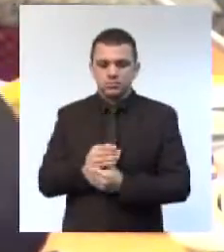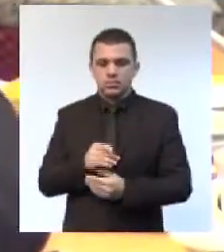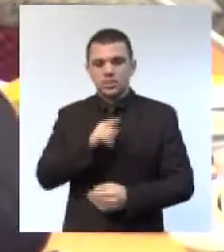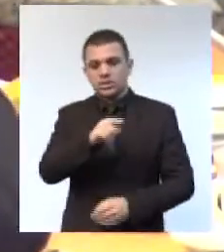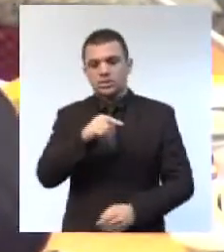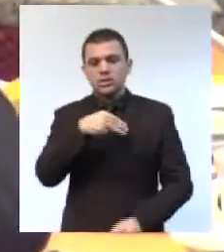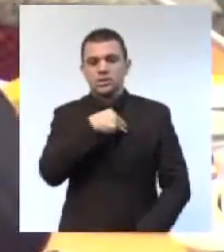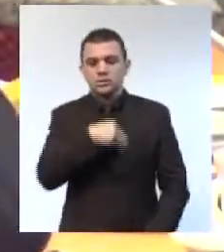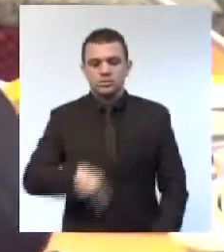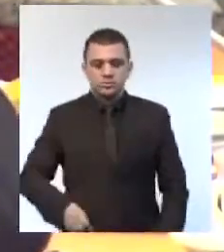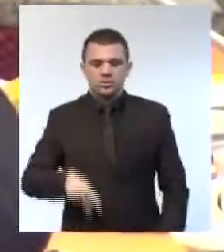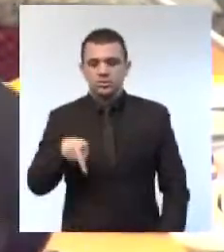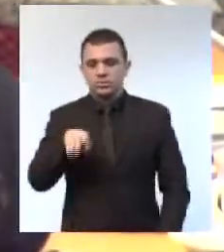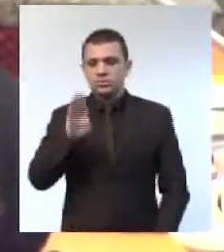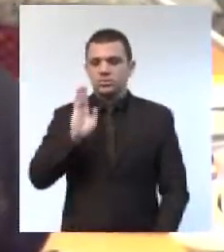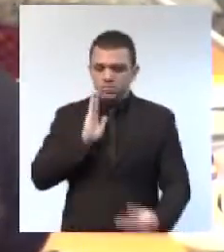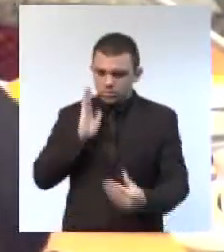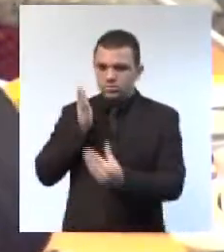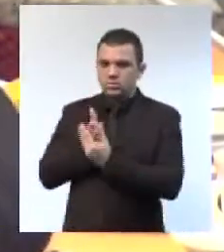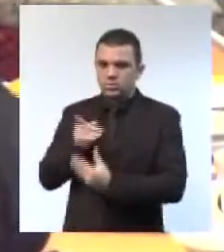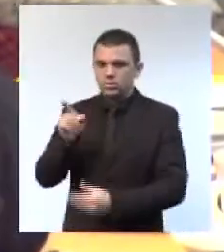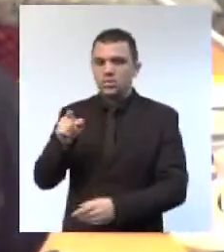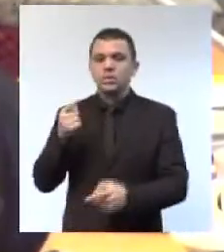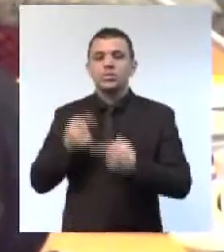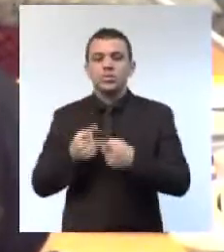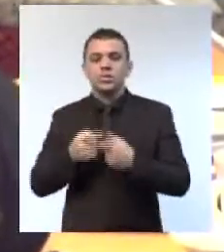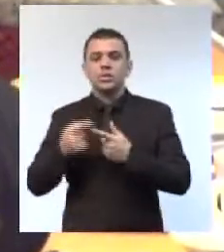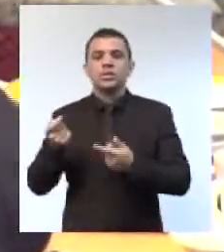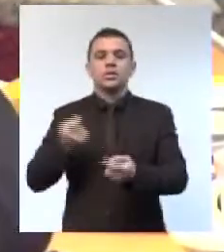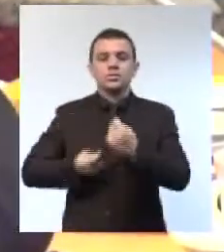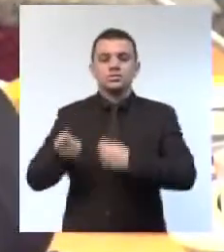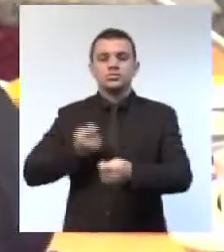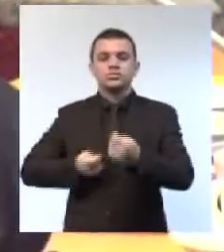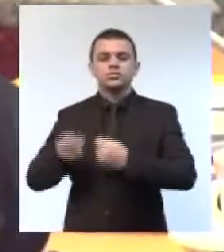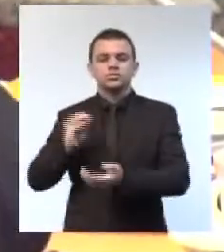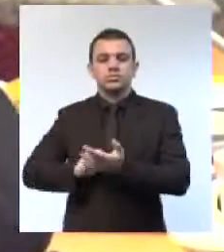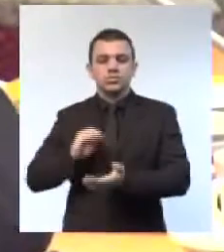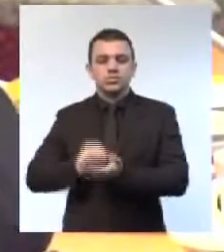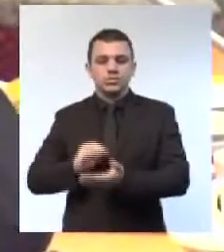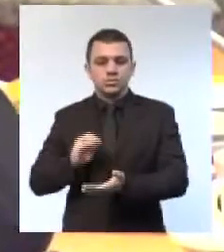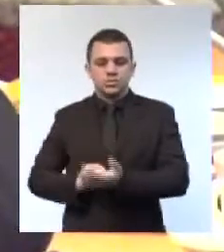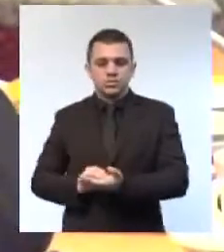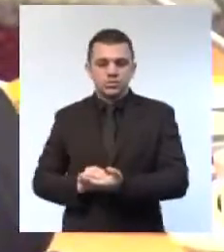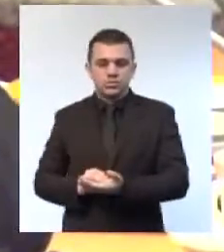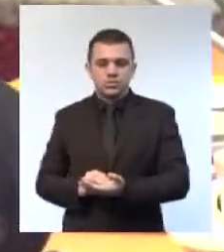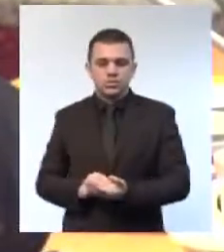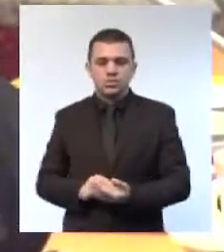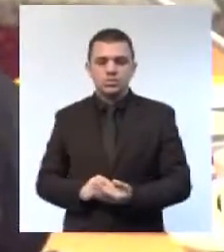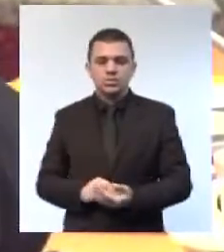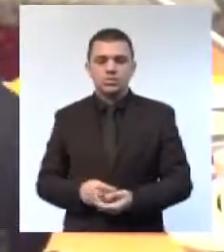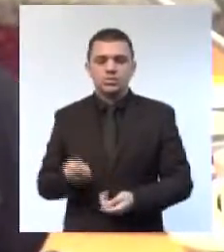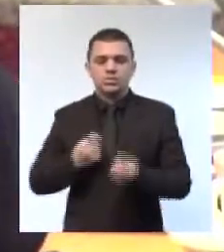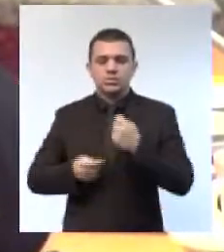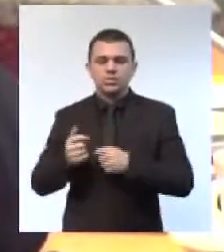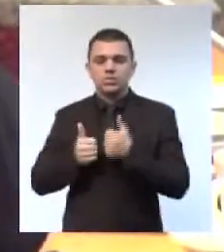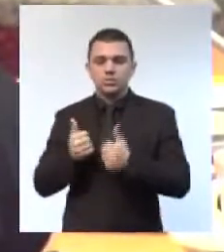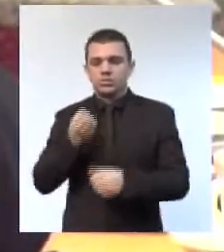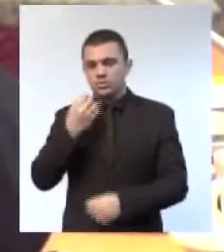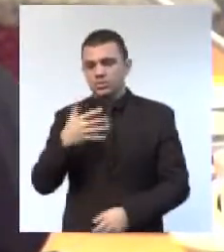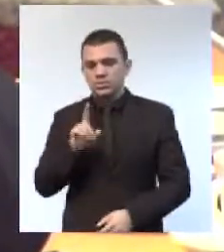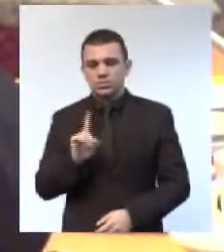Ministério Público de improbidade administrativa contra... Vou finalizar, porque Vossa Excelência